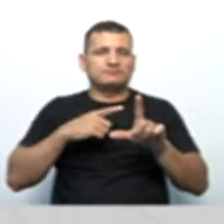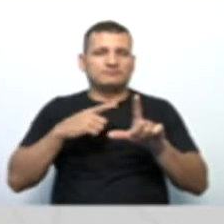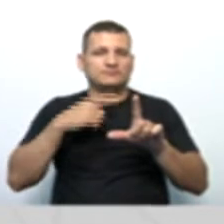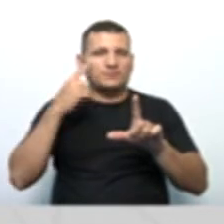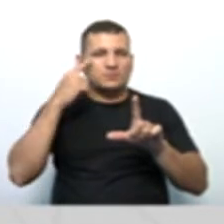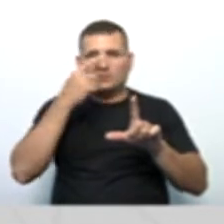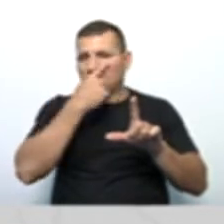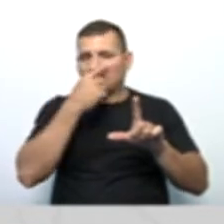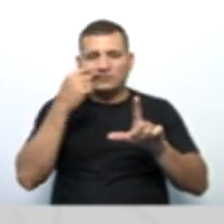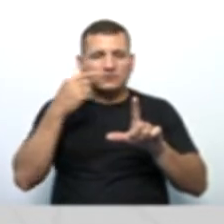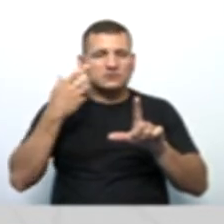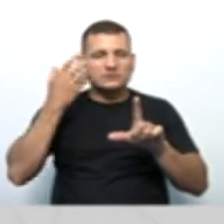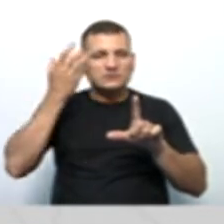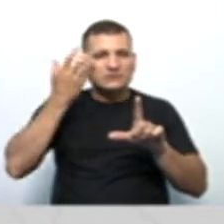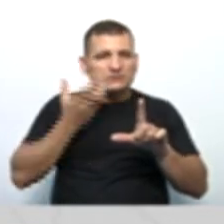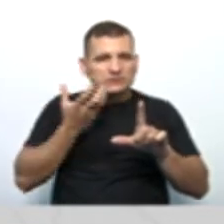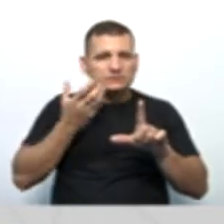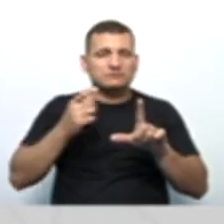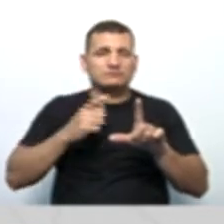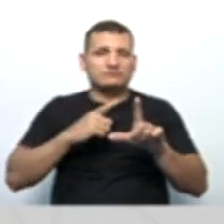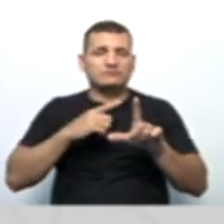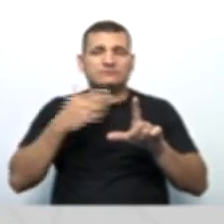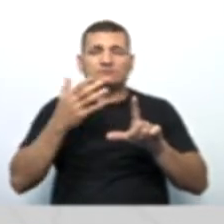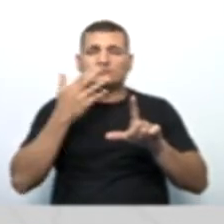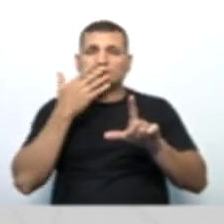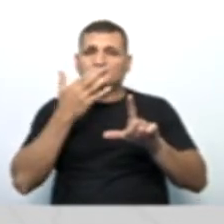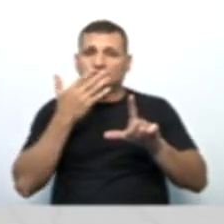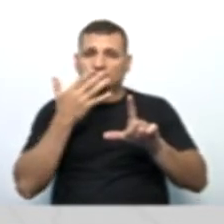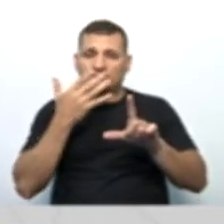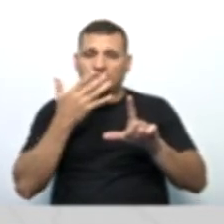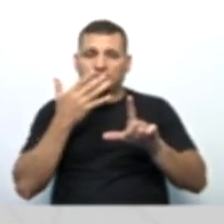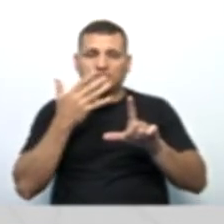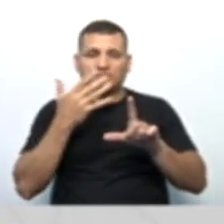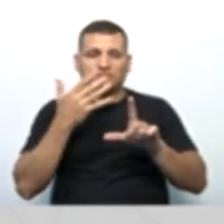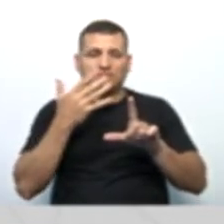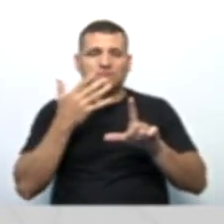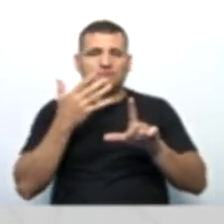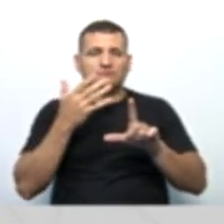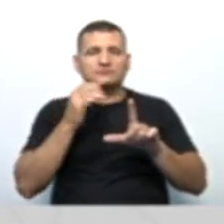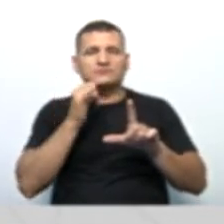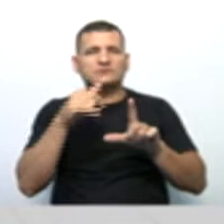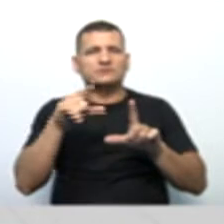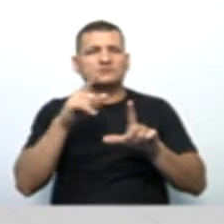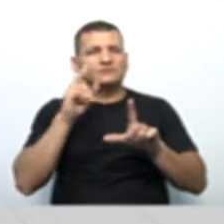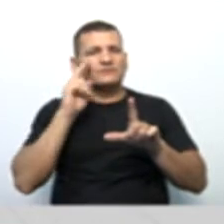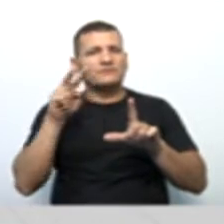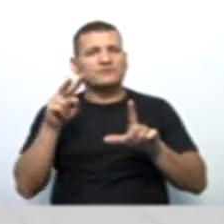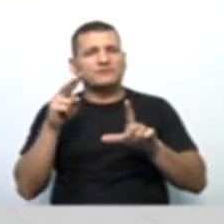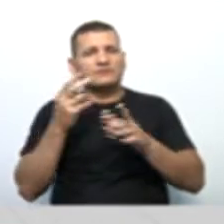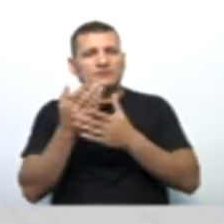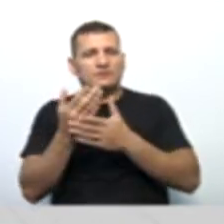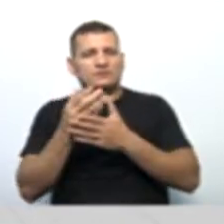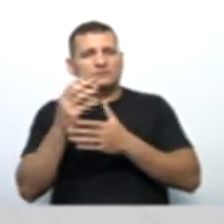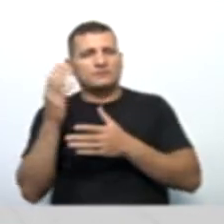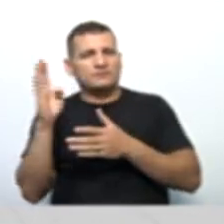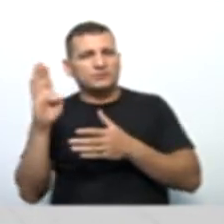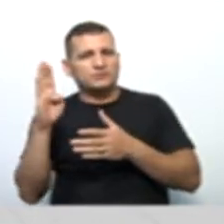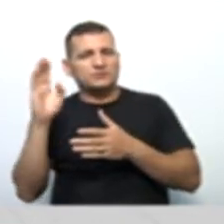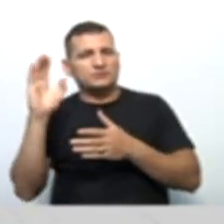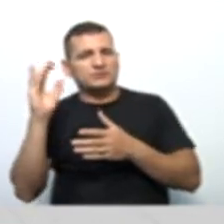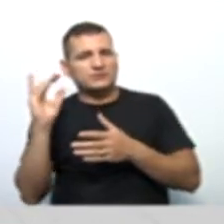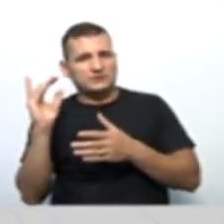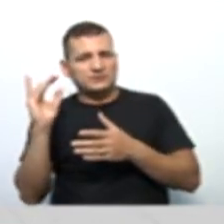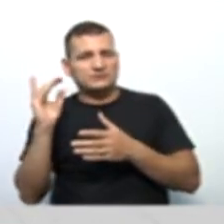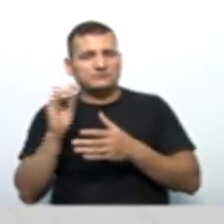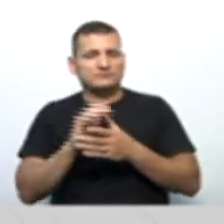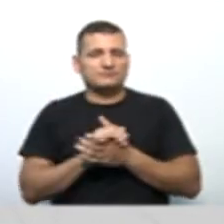já vai estar muito cansado e que esse tipo de cores se vocês repararem aquelas aulas de biologia do censo do professor é a hora que você faz